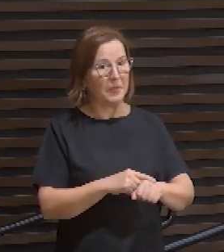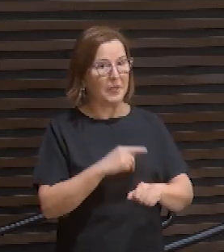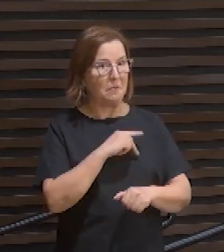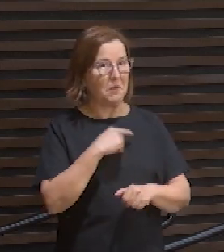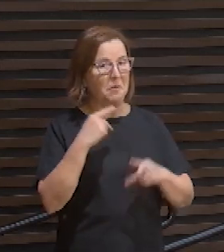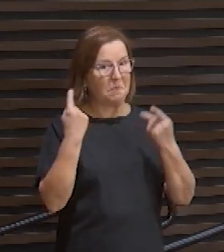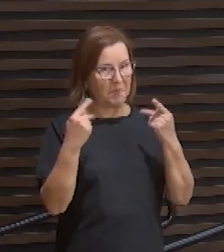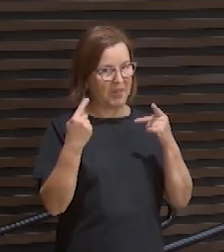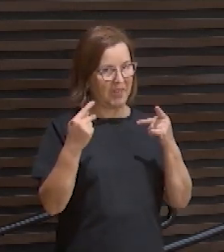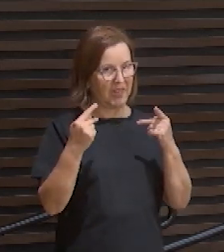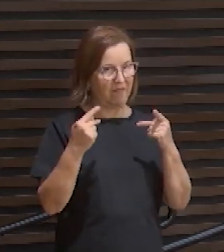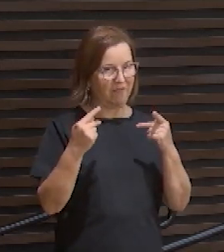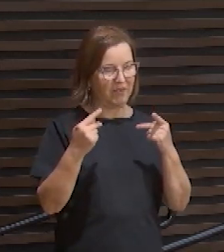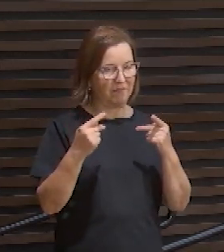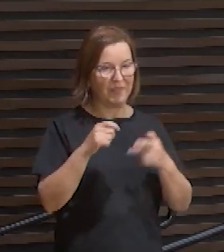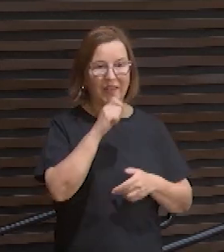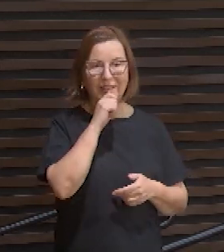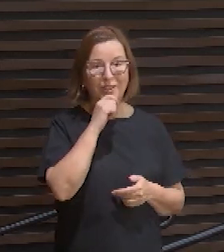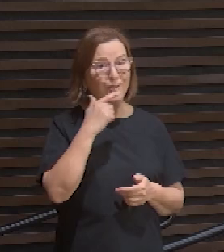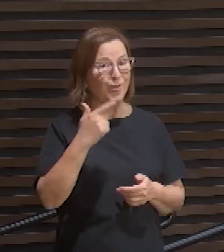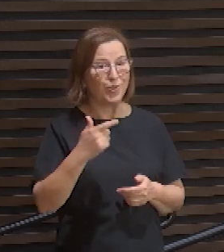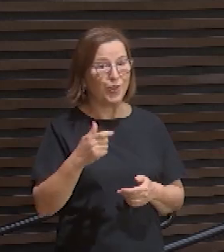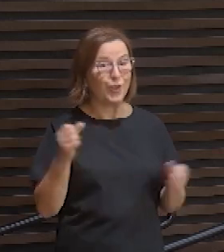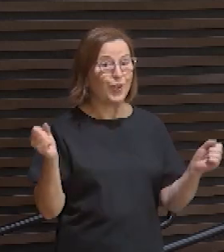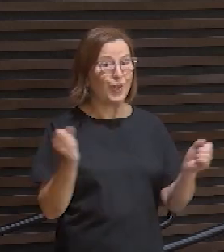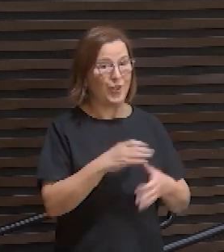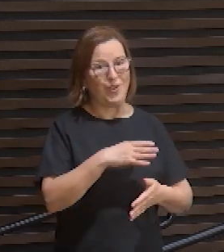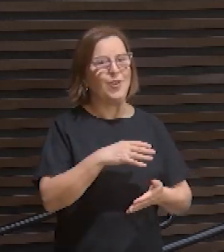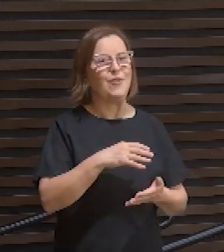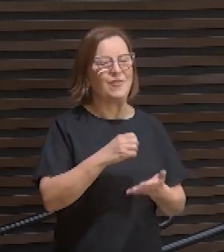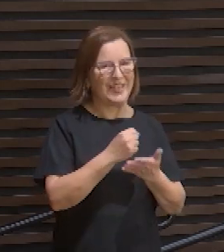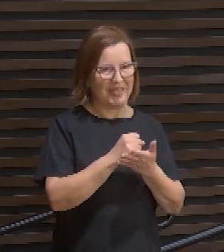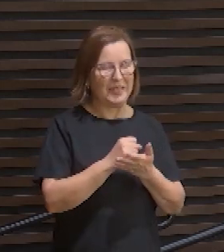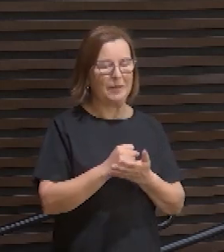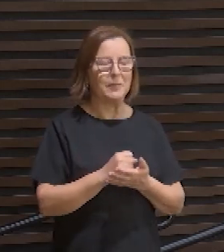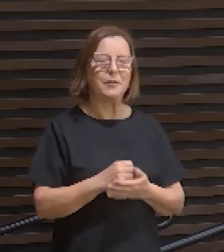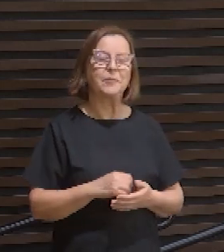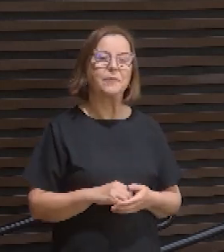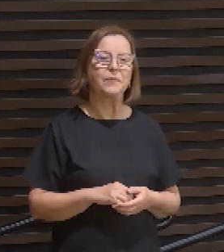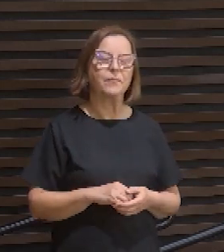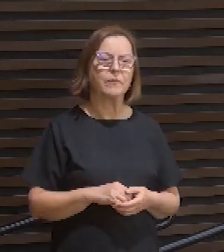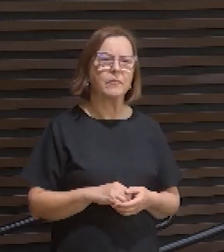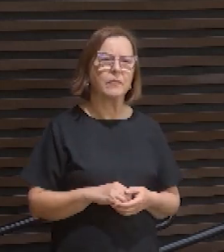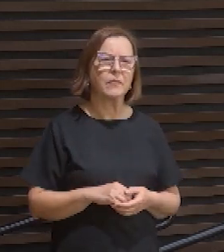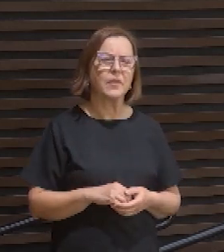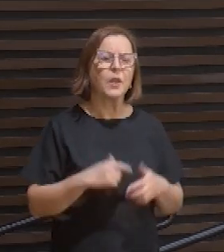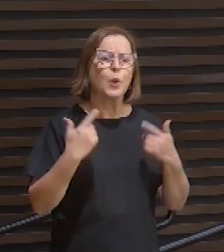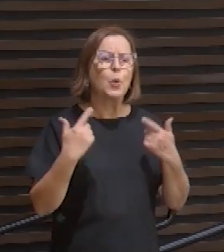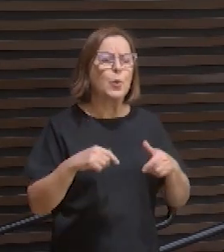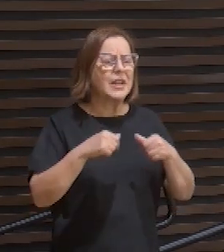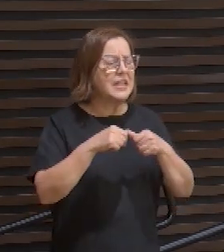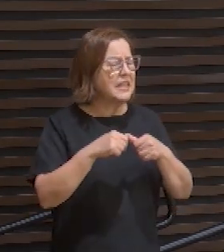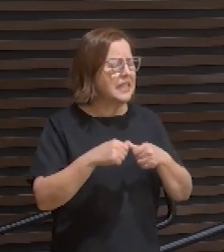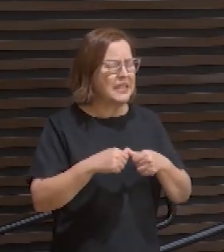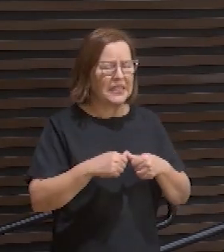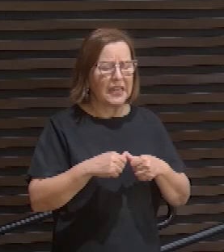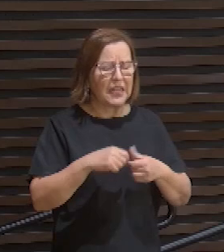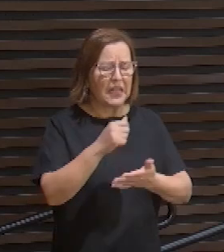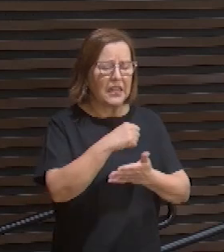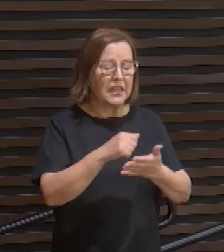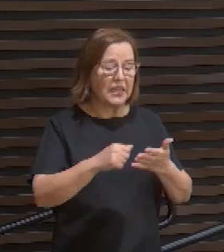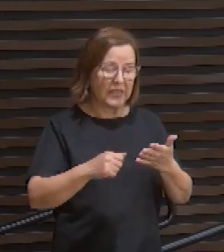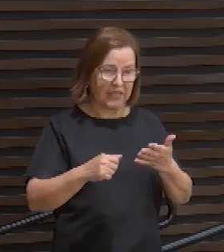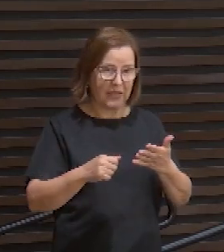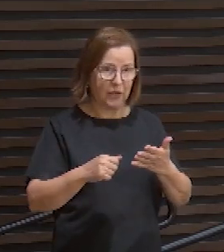Testamento. Ele está falando do Velho Testamento. Onde que está escrito na Bíblia que Cristo morreu pelos nossos pecados? Em